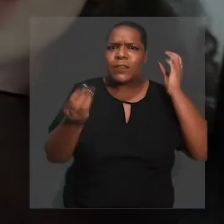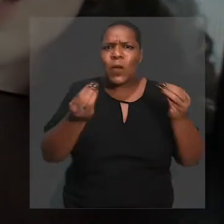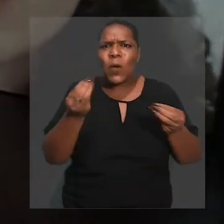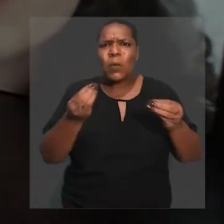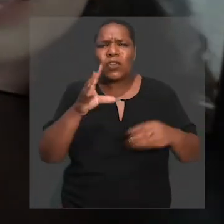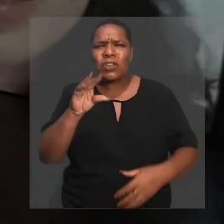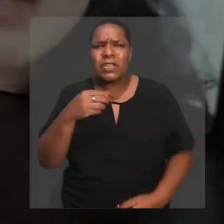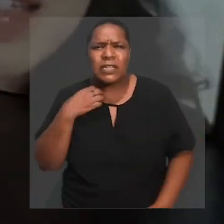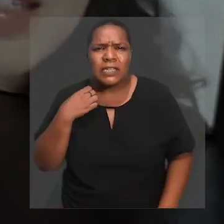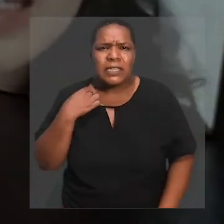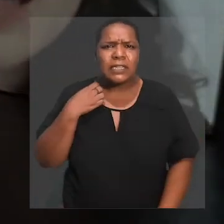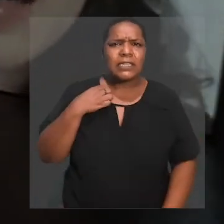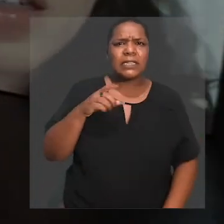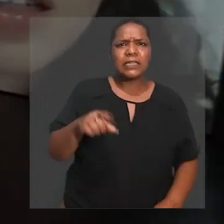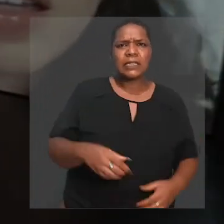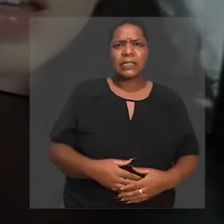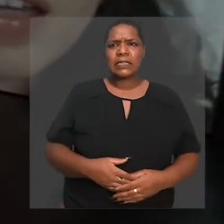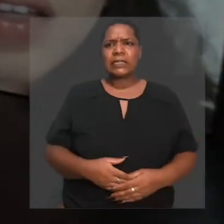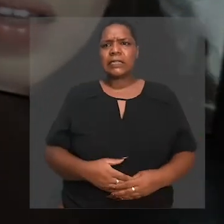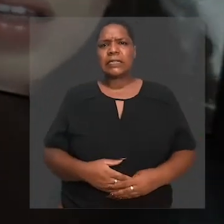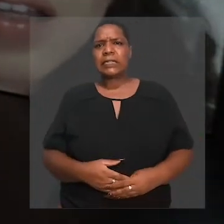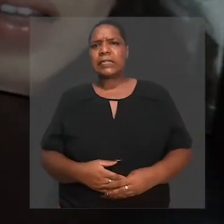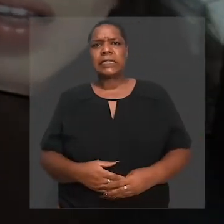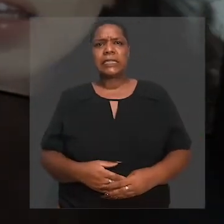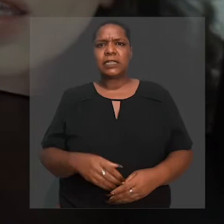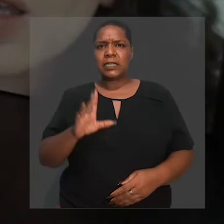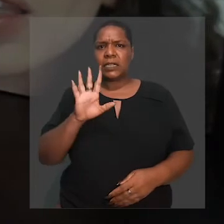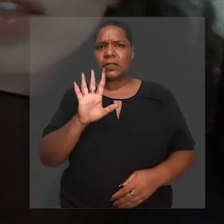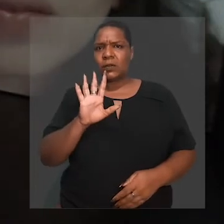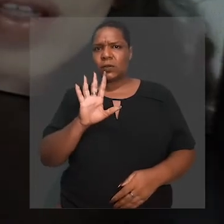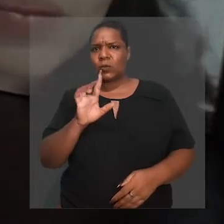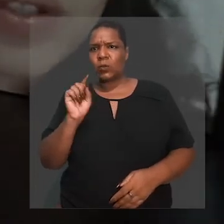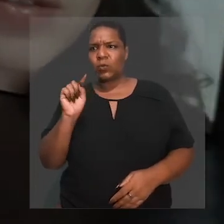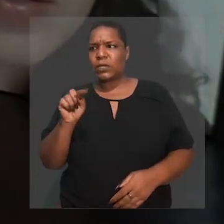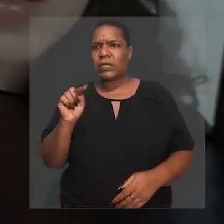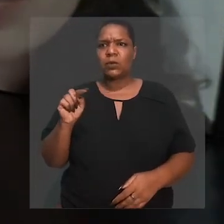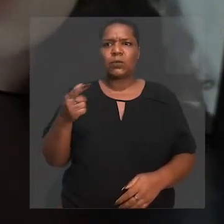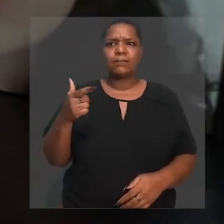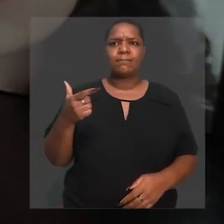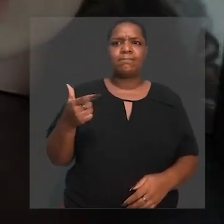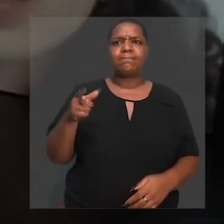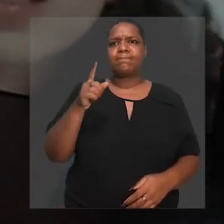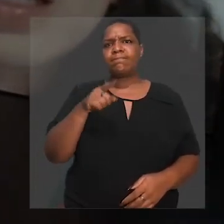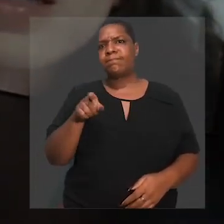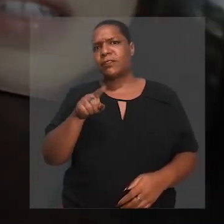ver aqui como é que desliga. Não. com o tempo, então.